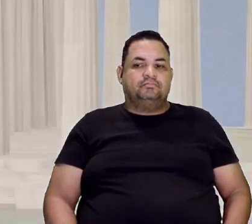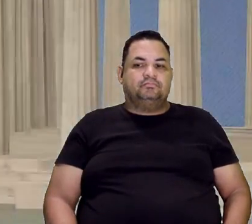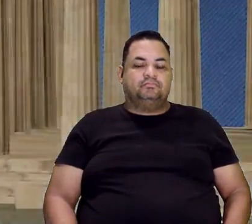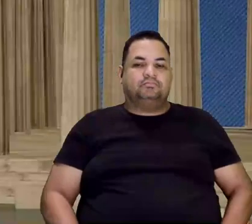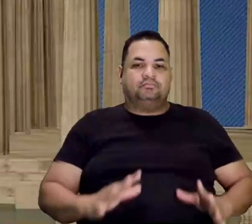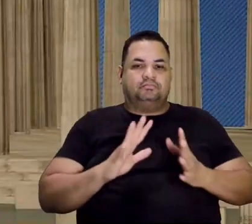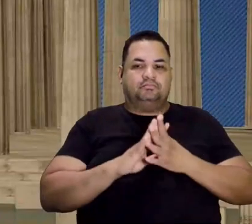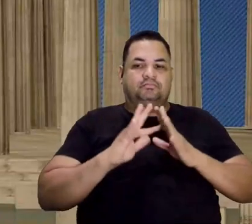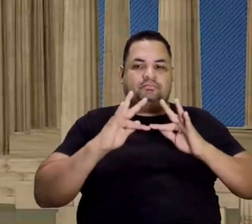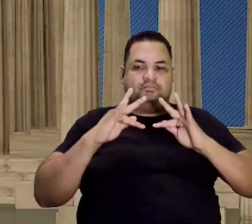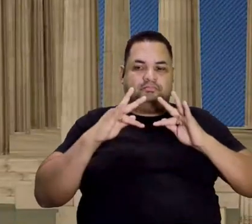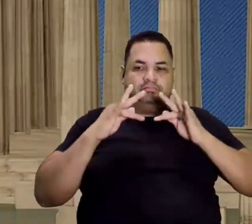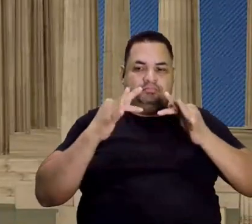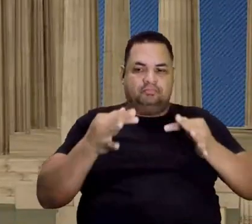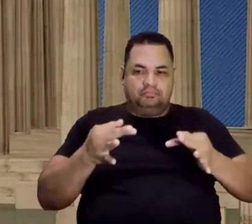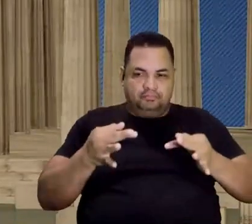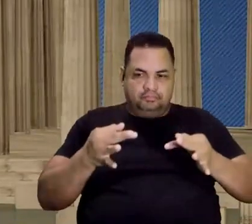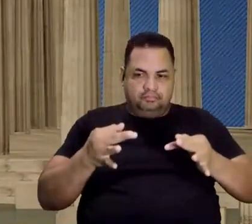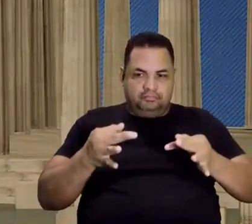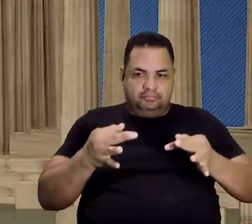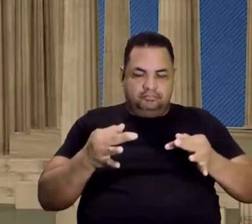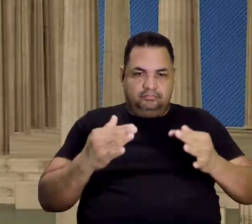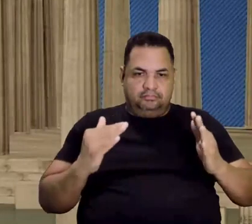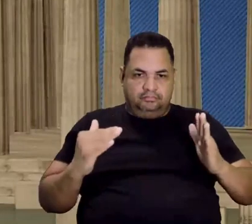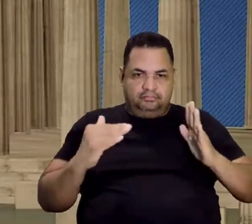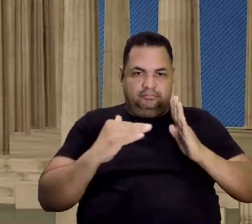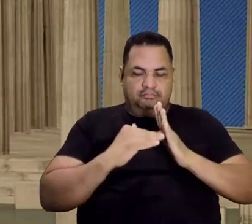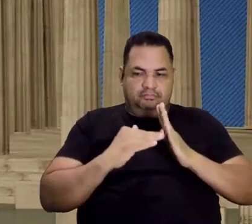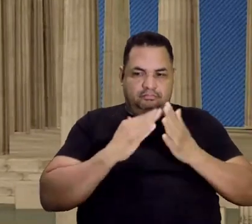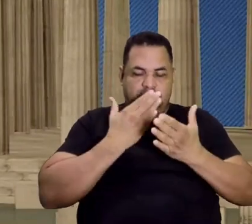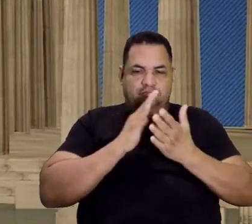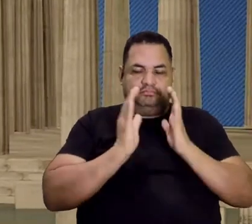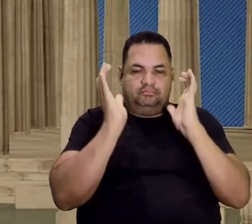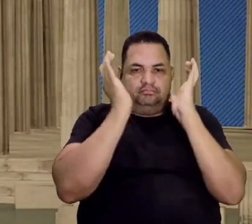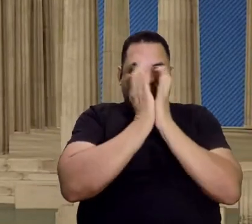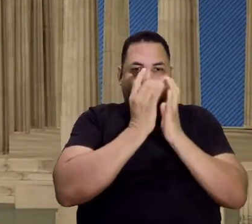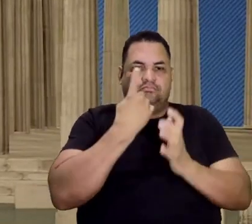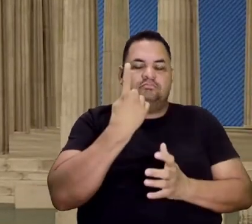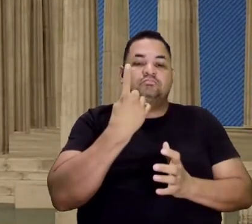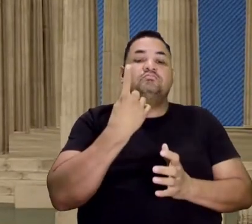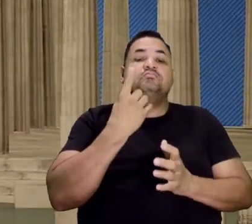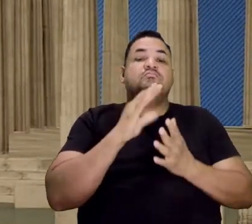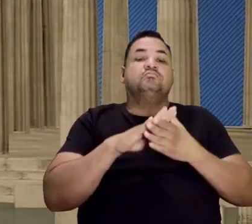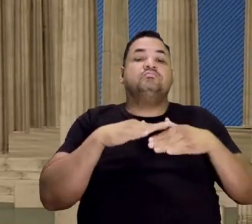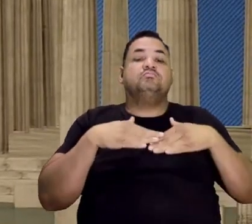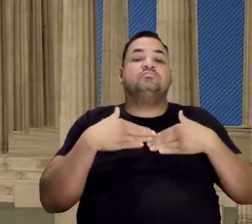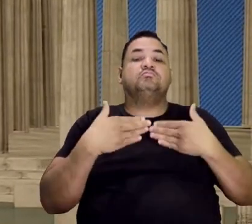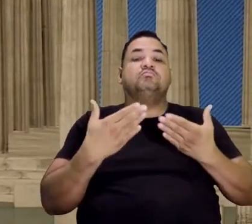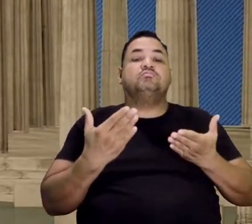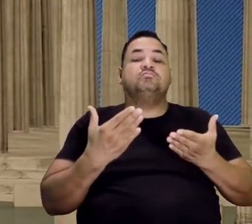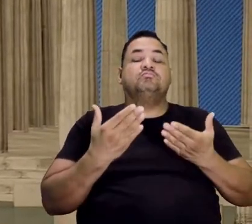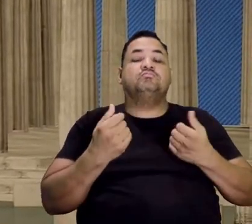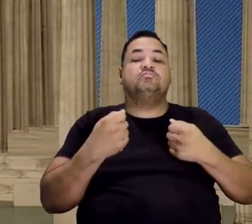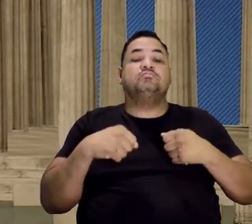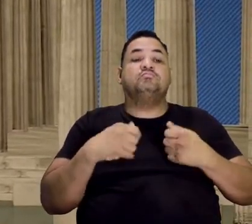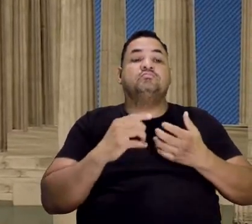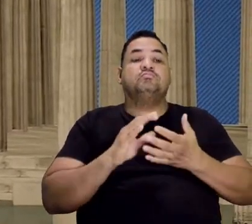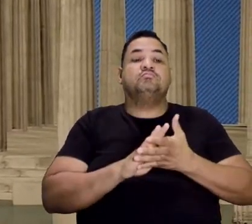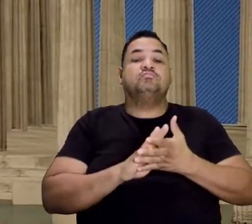Então, chegamos aqui, né, no final, né, da nossa unidade 1, o qual, né, vocês vão